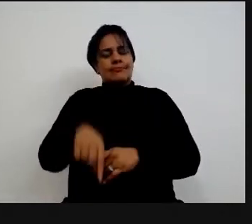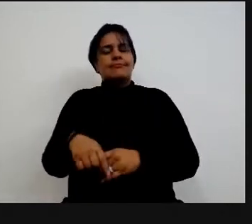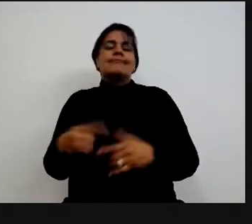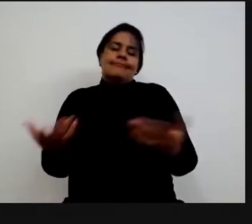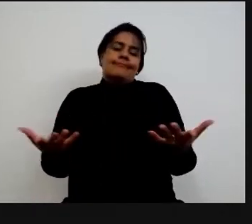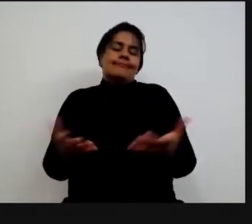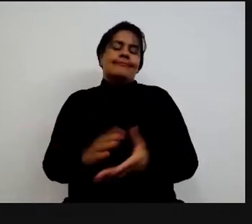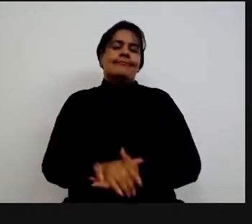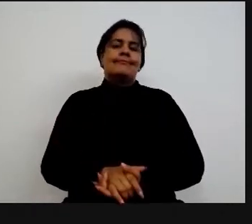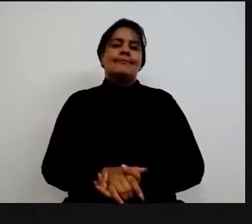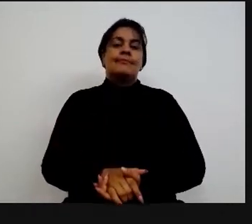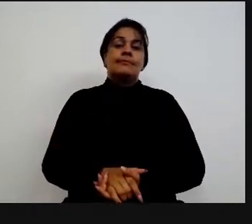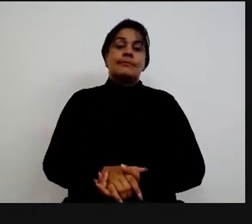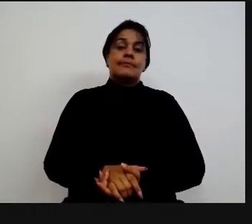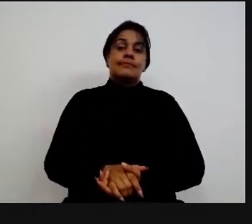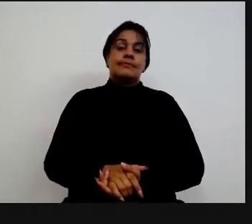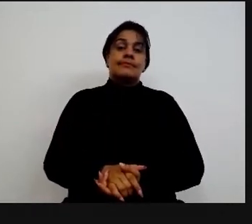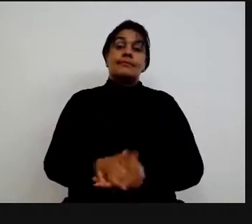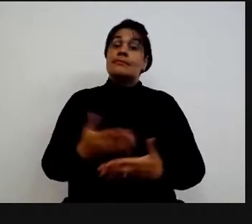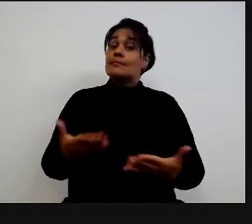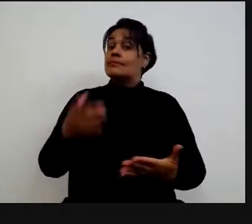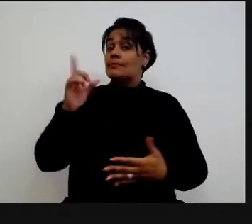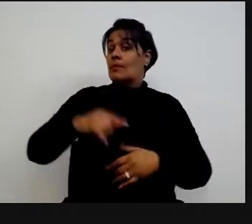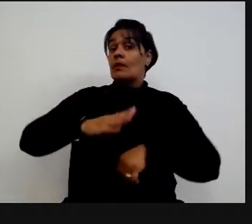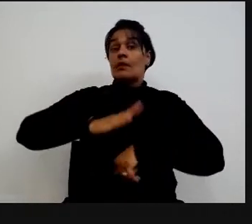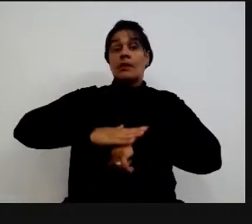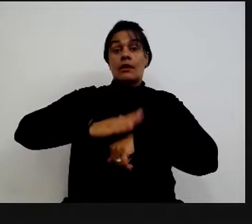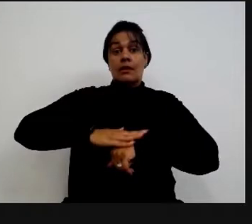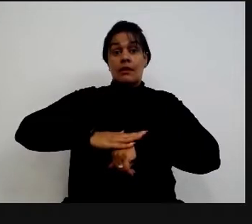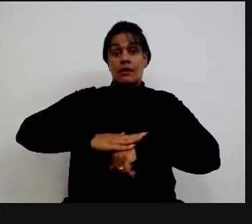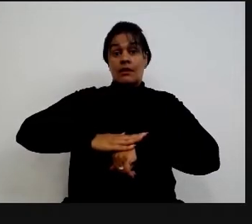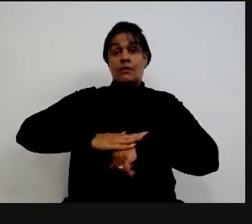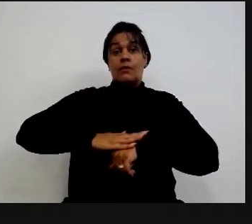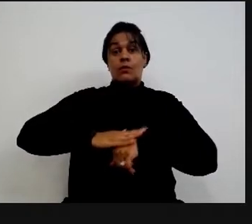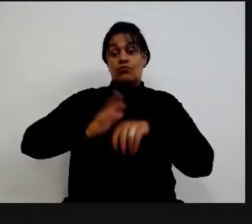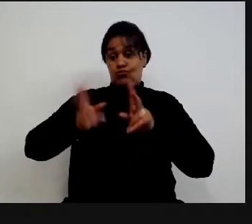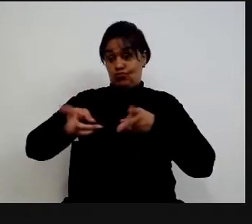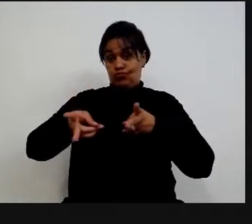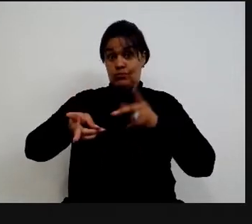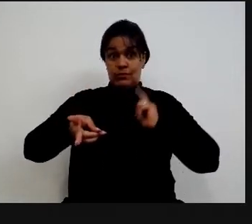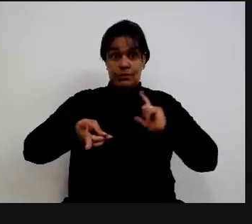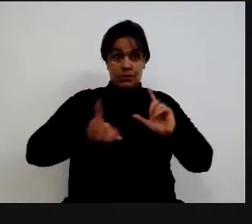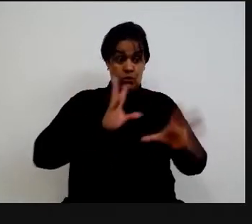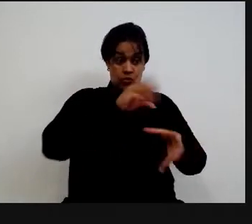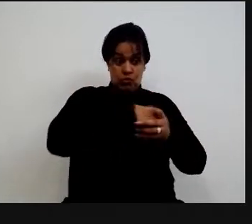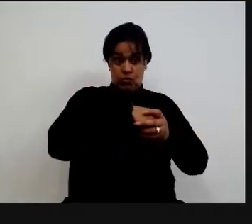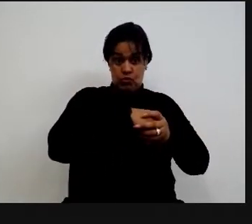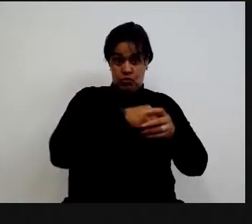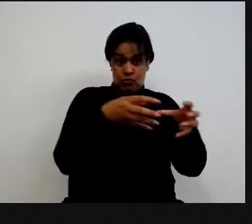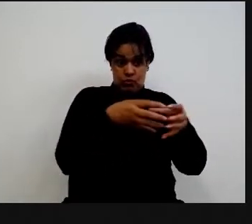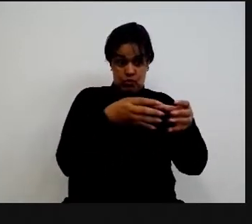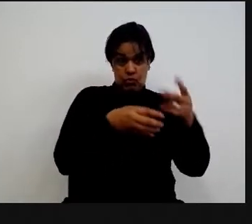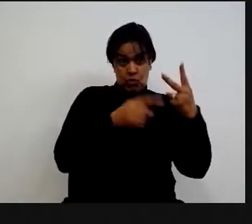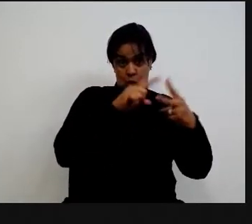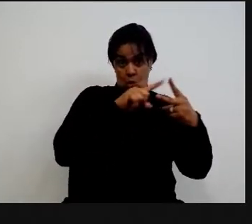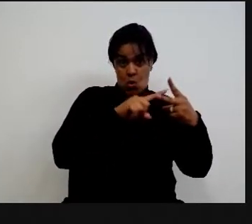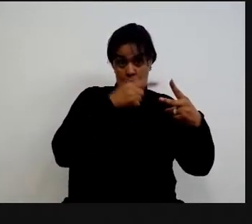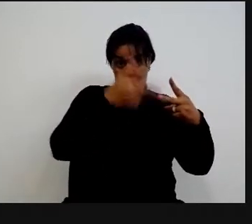E tudo isso. Né? E aí, ao mesmo tempo, então, uma equipe, 2 servidores internamente, agora,